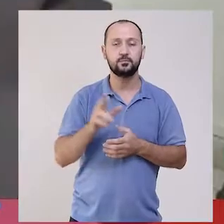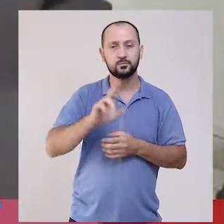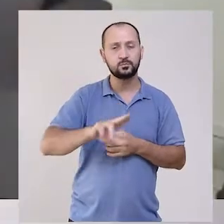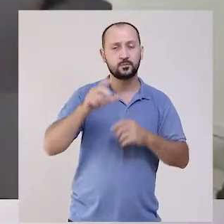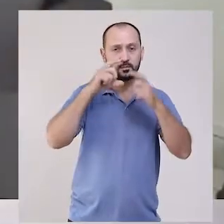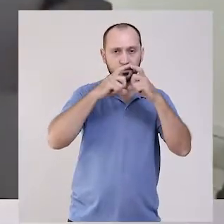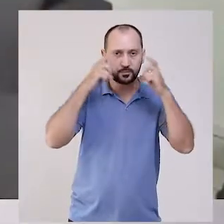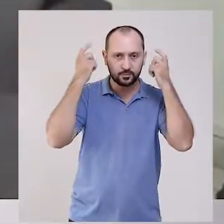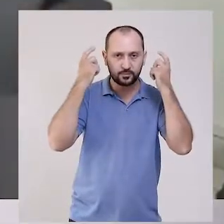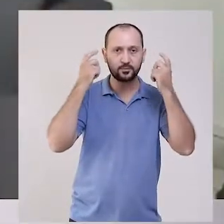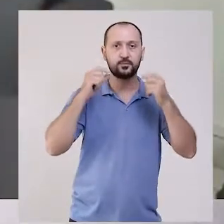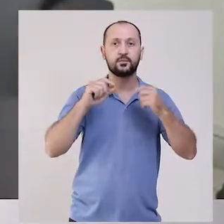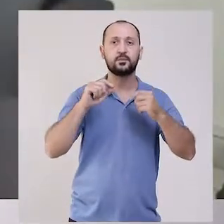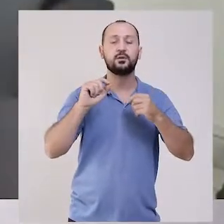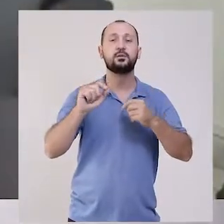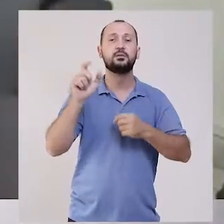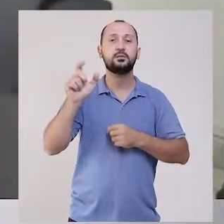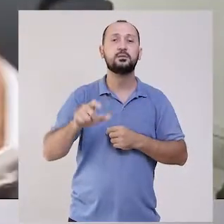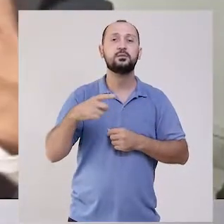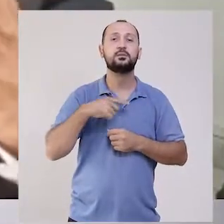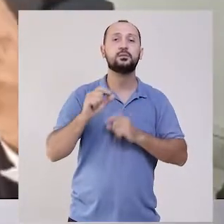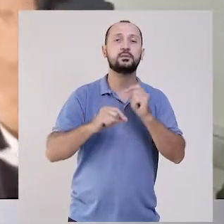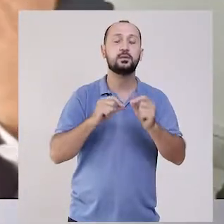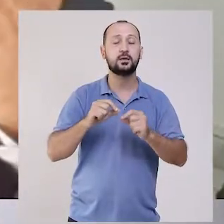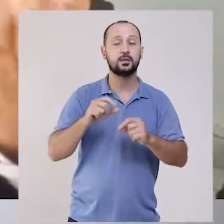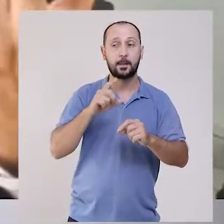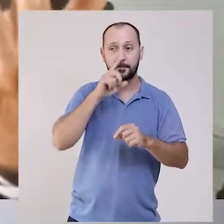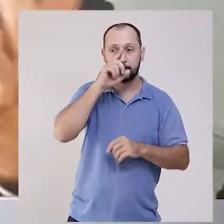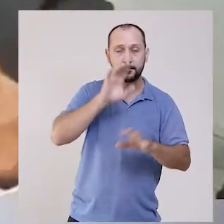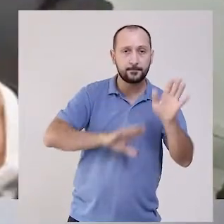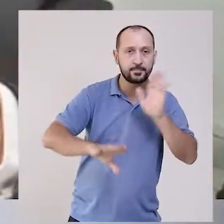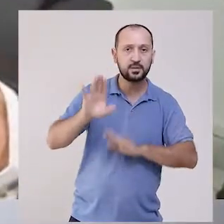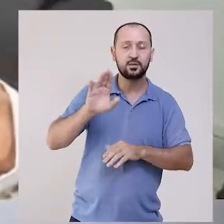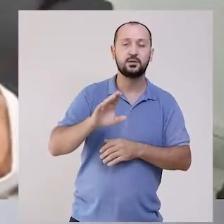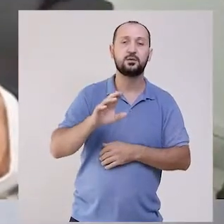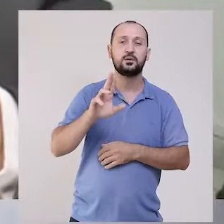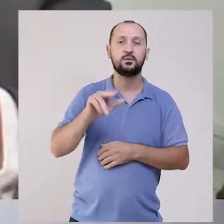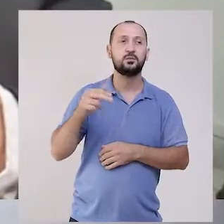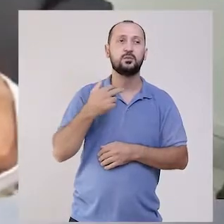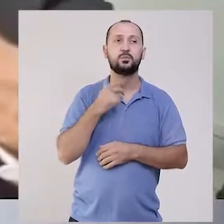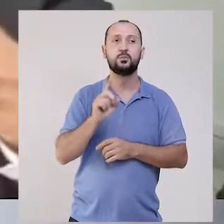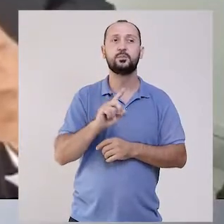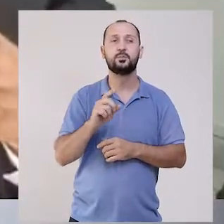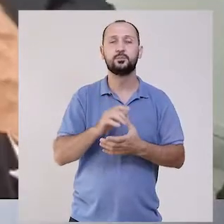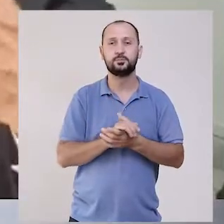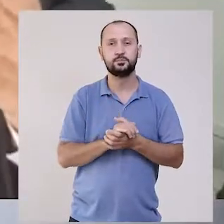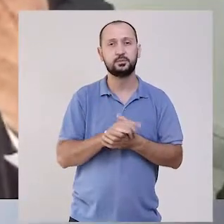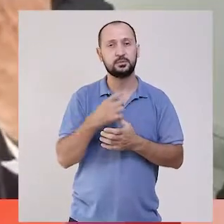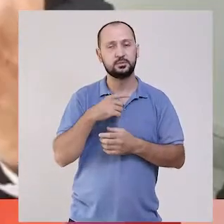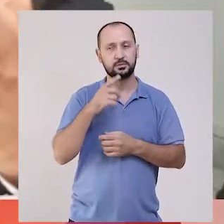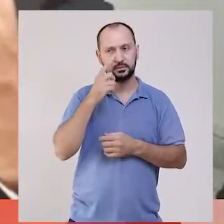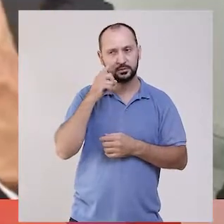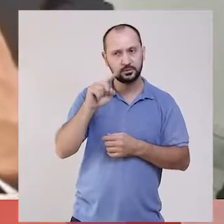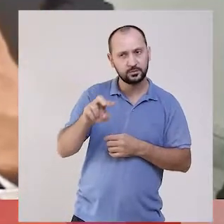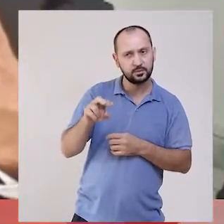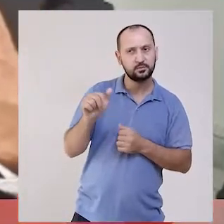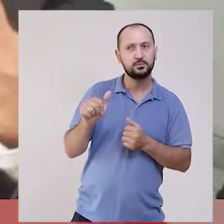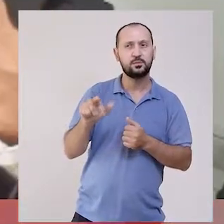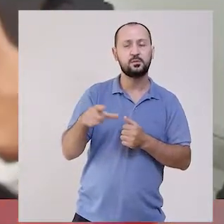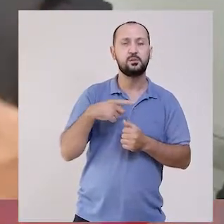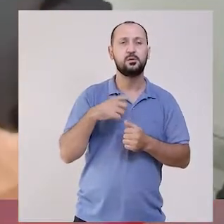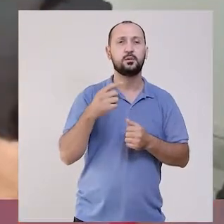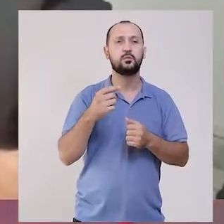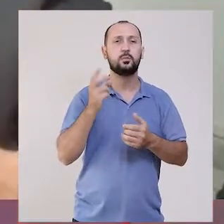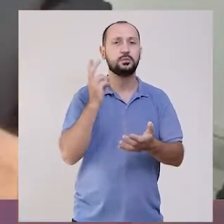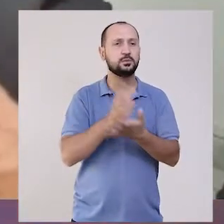devidamente, né, máscara. Quem é suspeito, por exemplo, jamais visitar, se a pessoa está com sintoma de